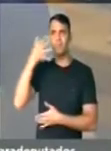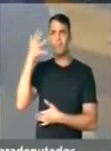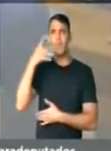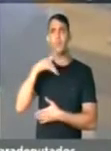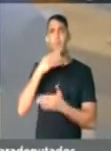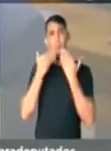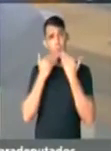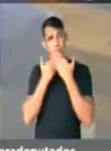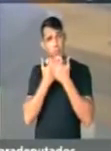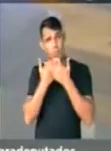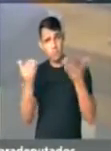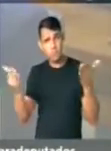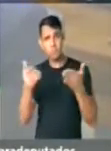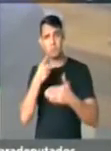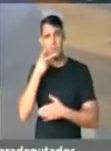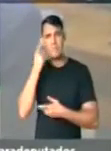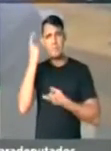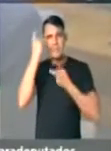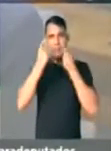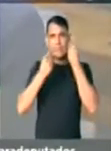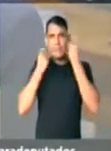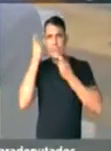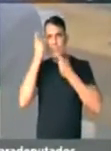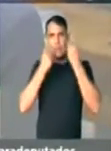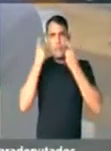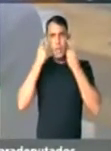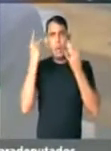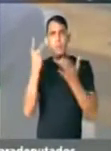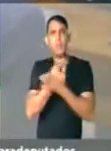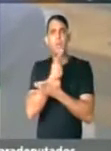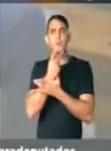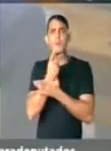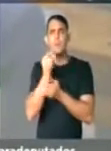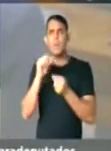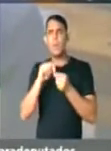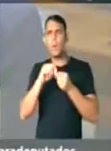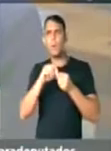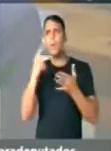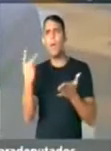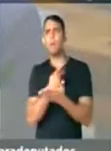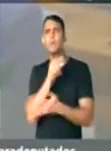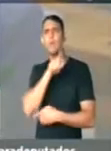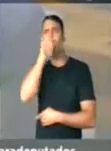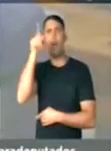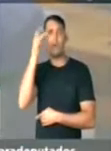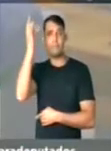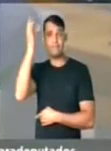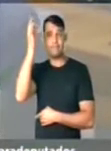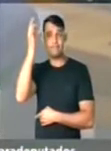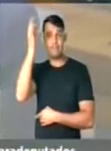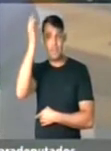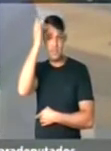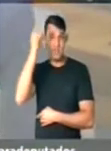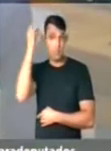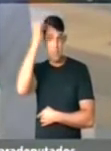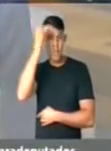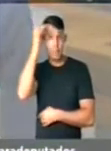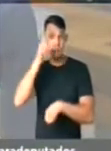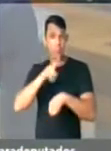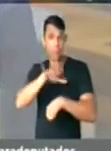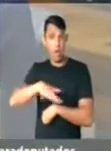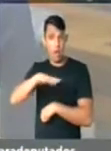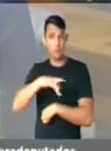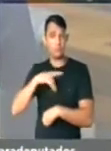já manifestaram a preocupação com o desenrolar dos fatos na área de segurança